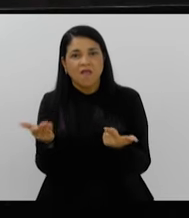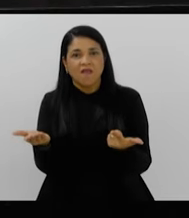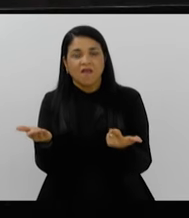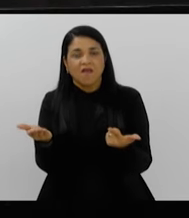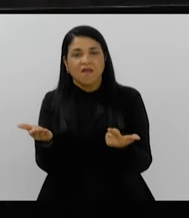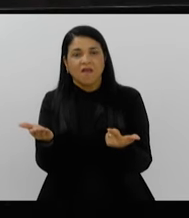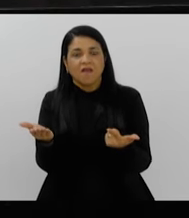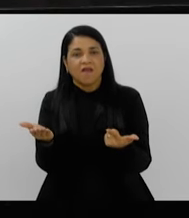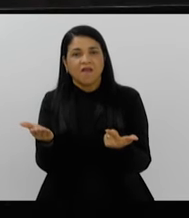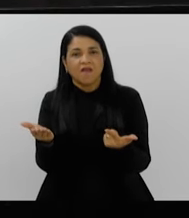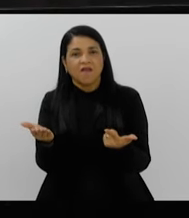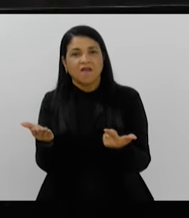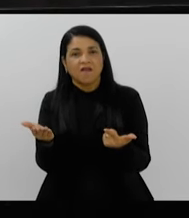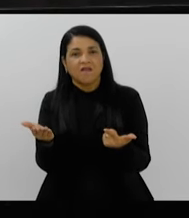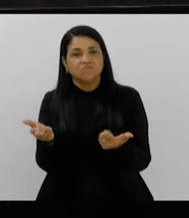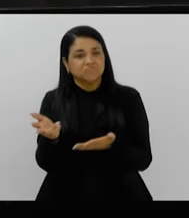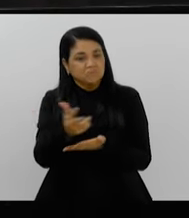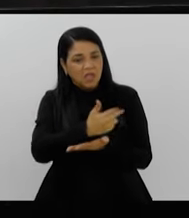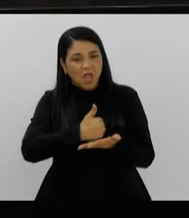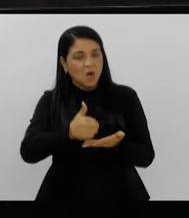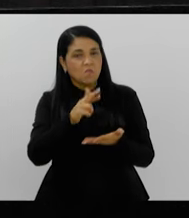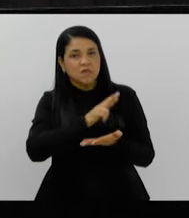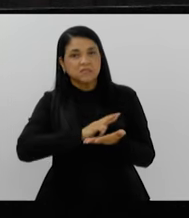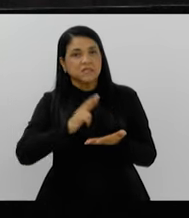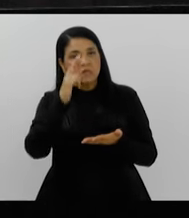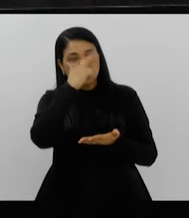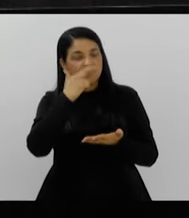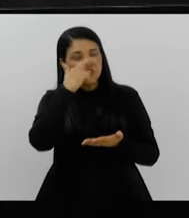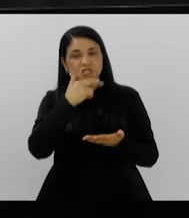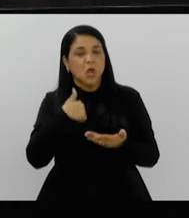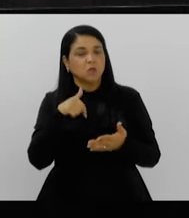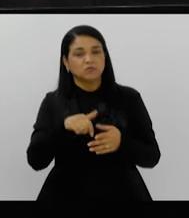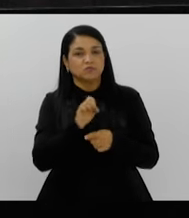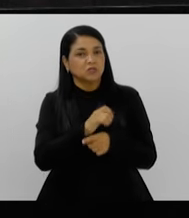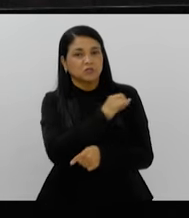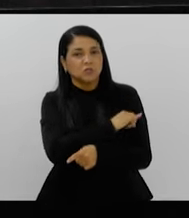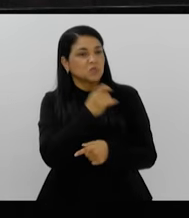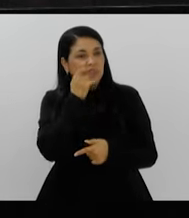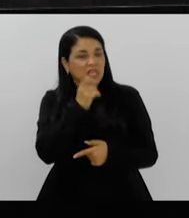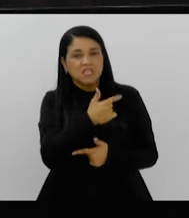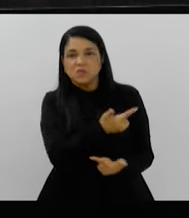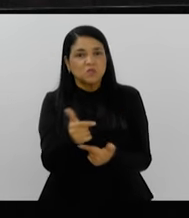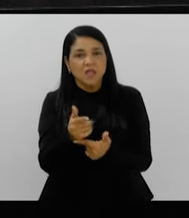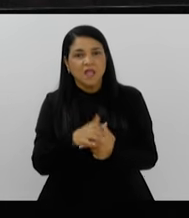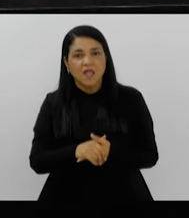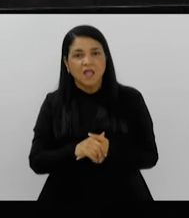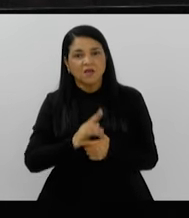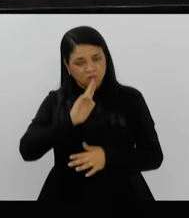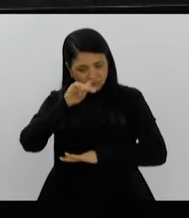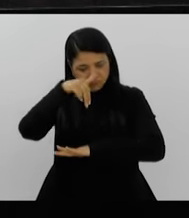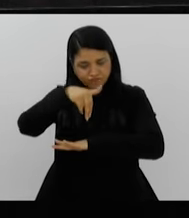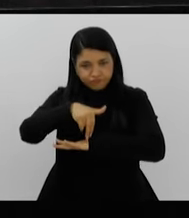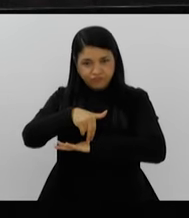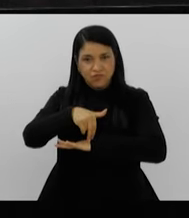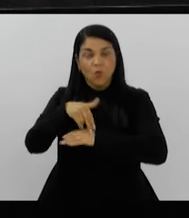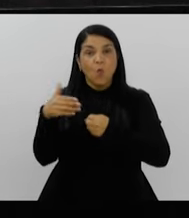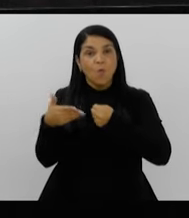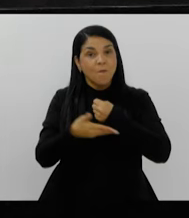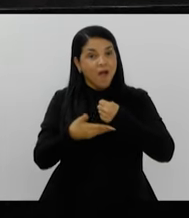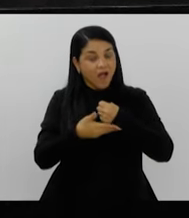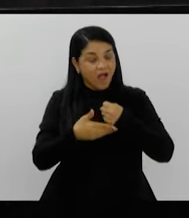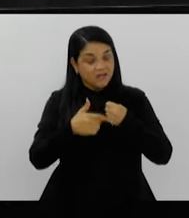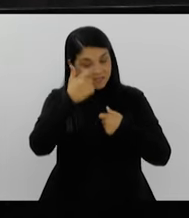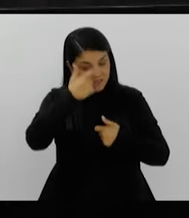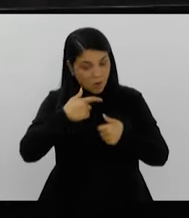interesse a recuperação do nosso Estado do Rio de Janeiro. Então, quando eu venho aqui como base de governo